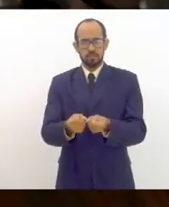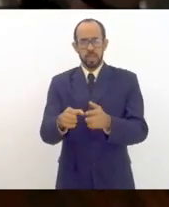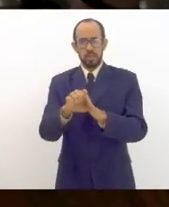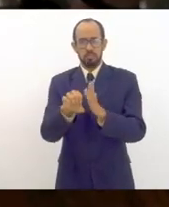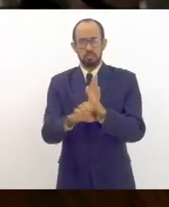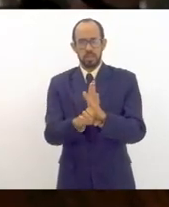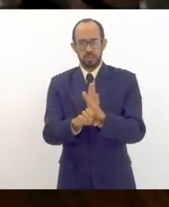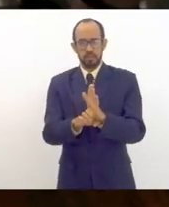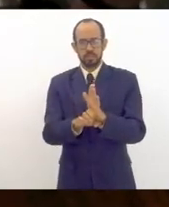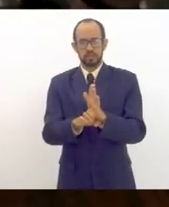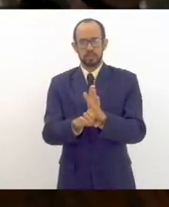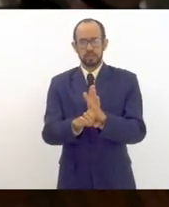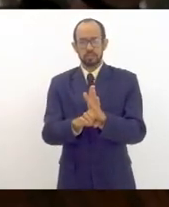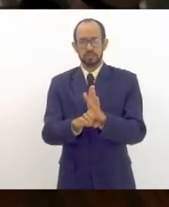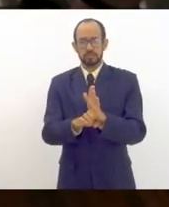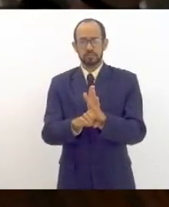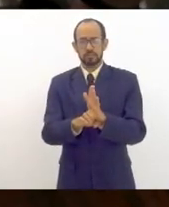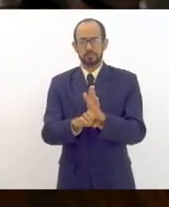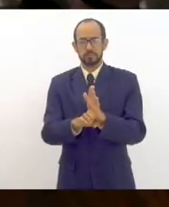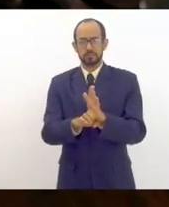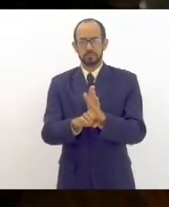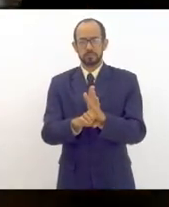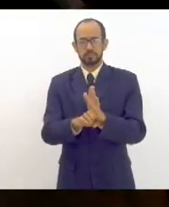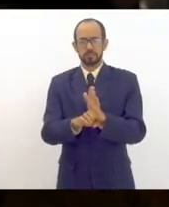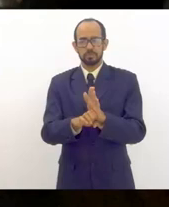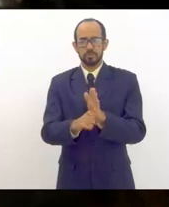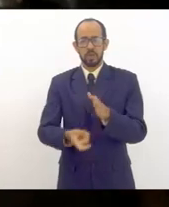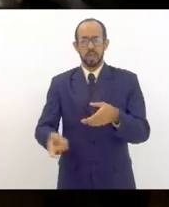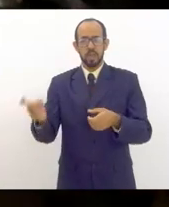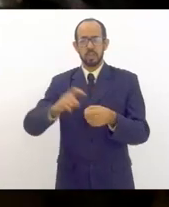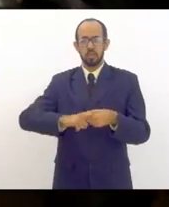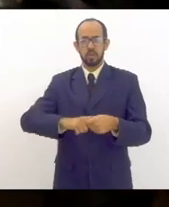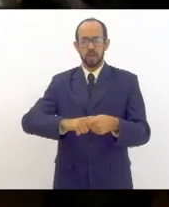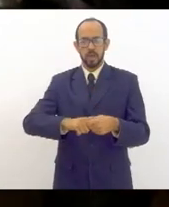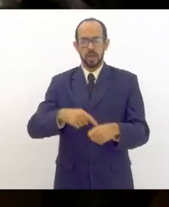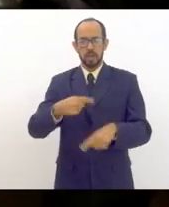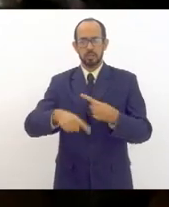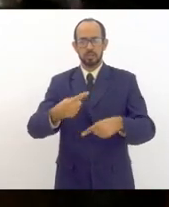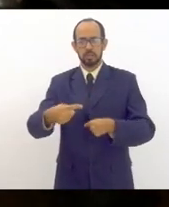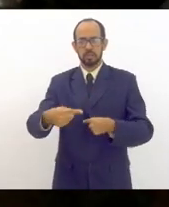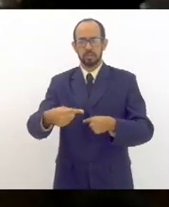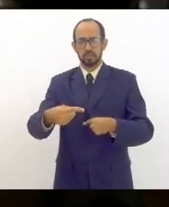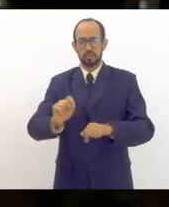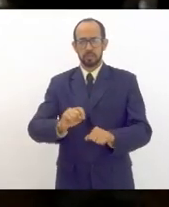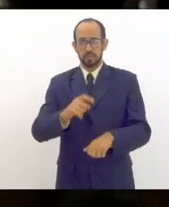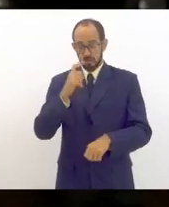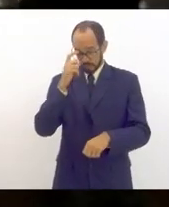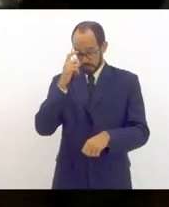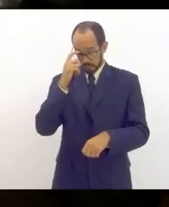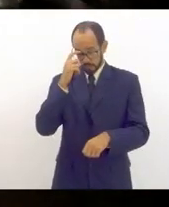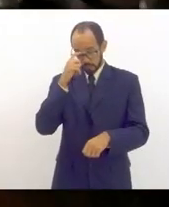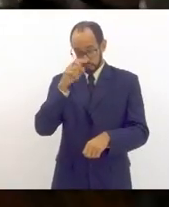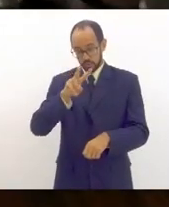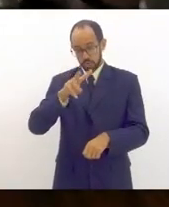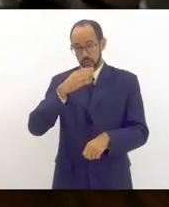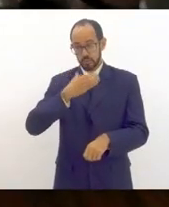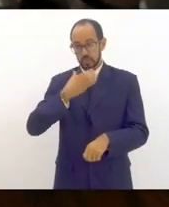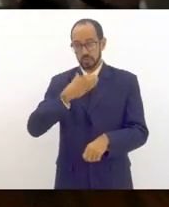mesmo produzi 10 emendas, e retornará pós dia 2 de